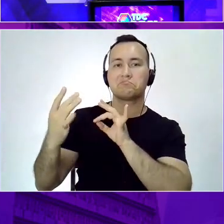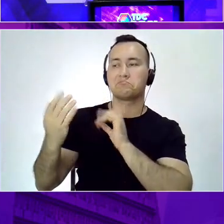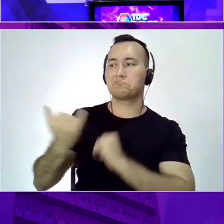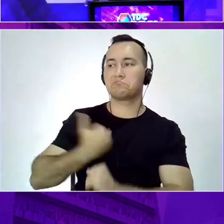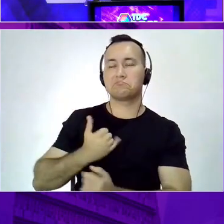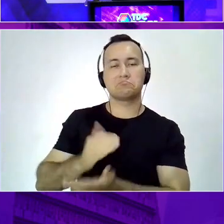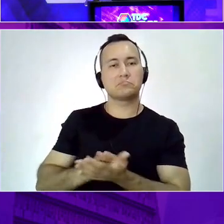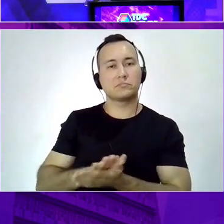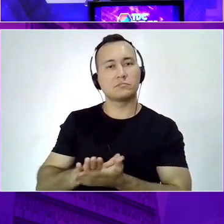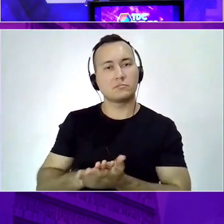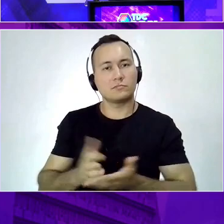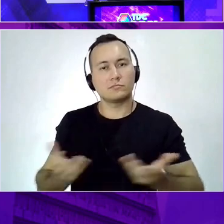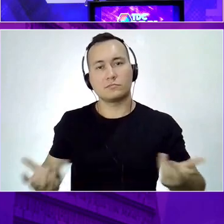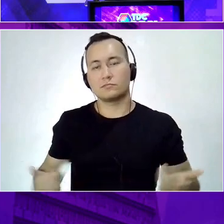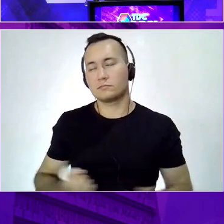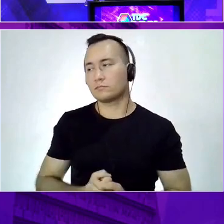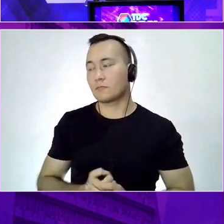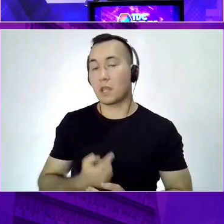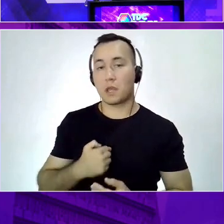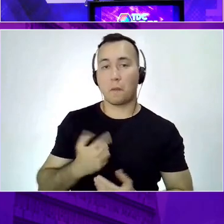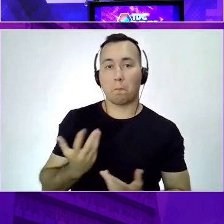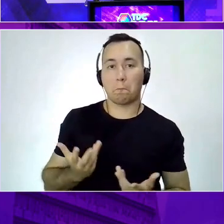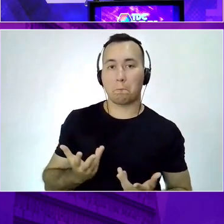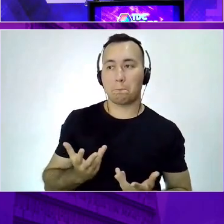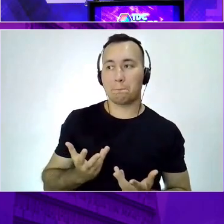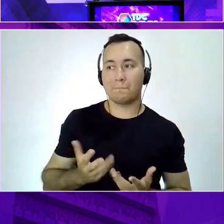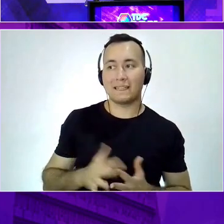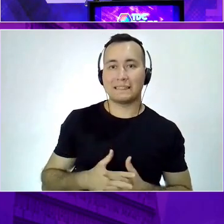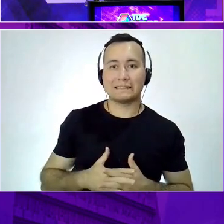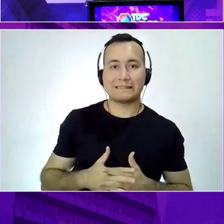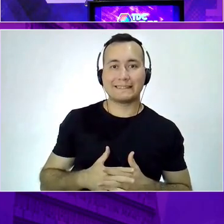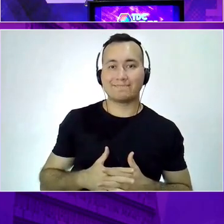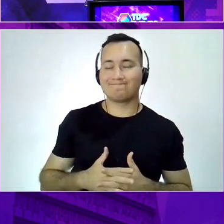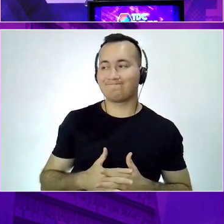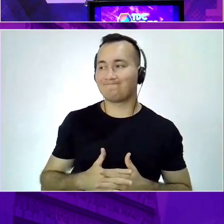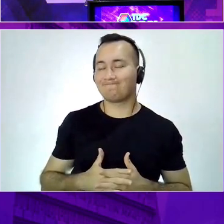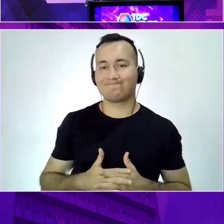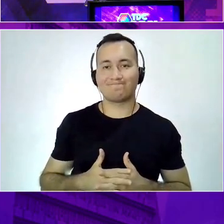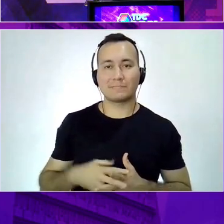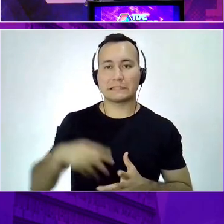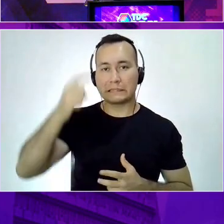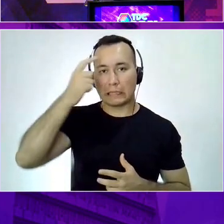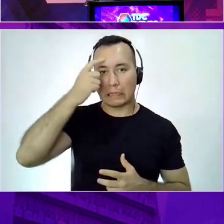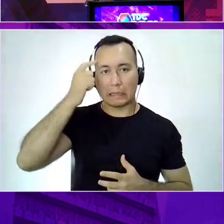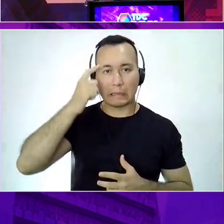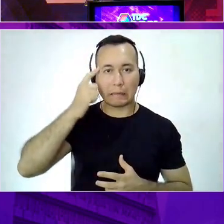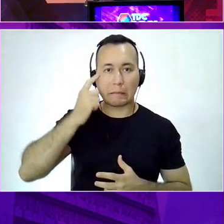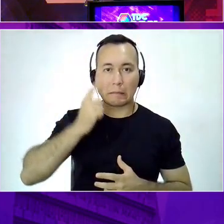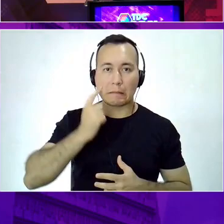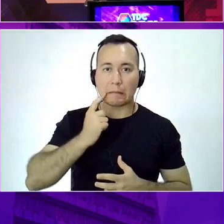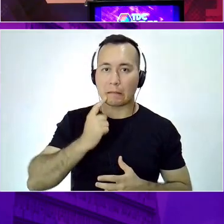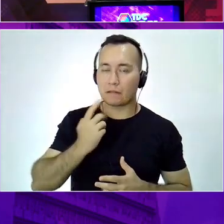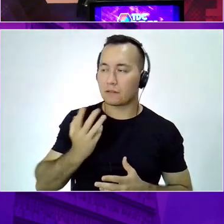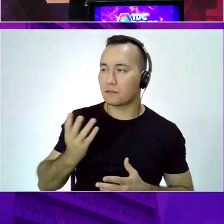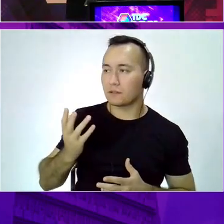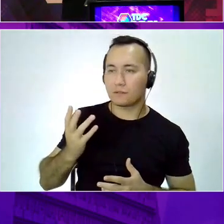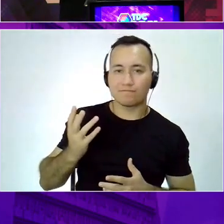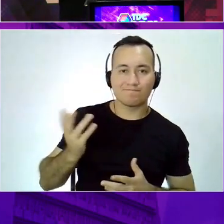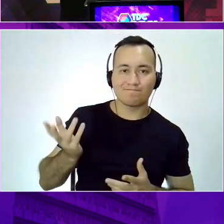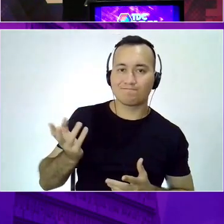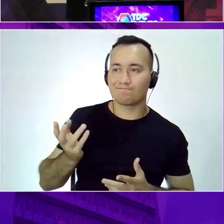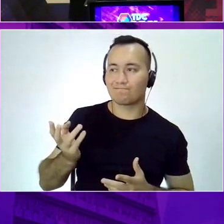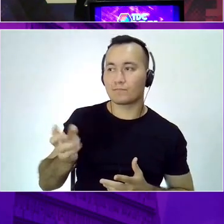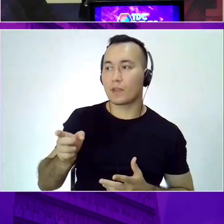né? Então, feedbacks negativos são dados ali individualmente e